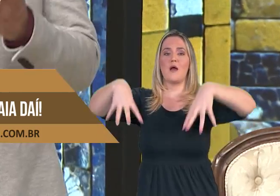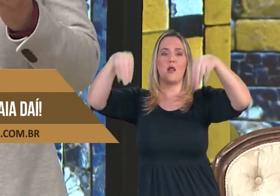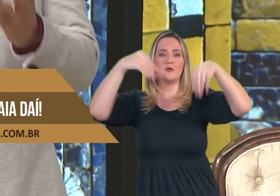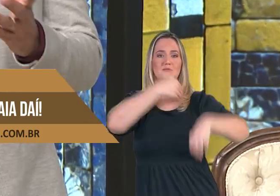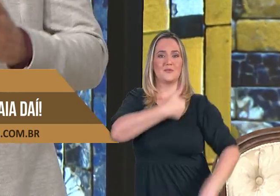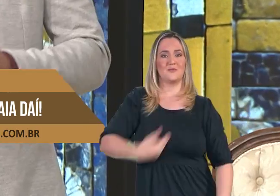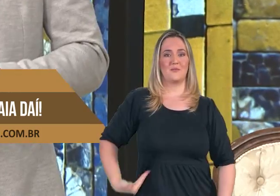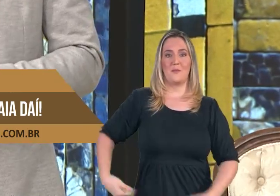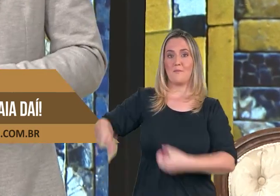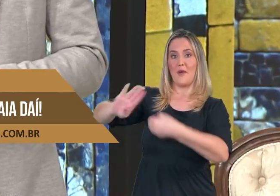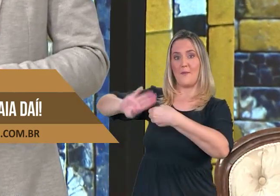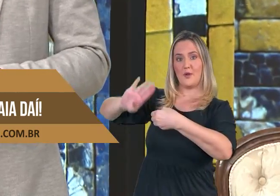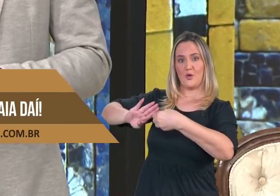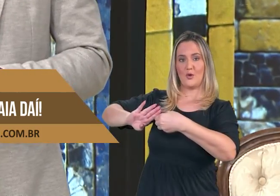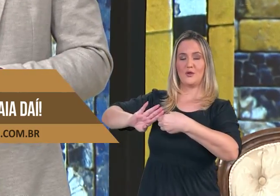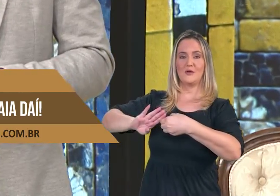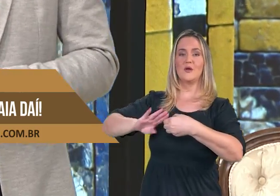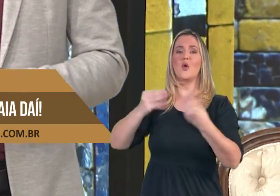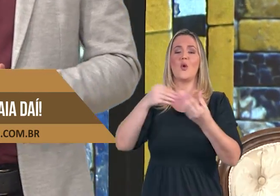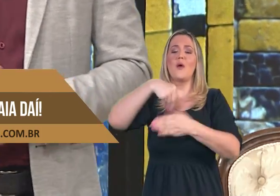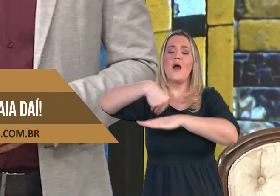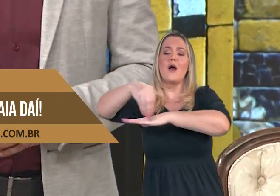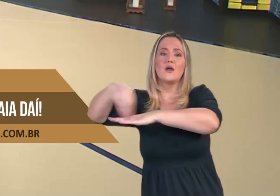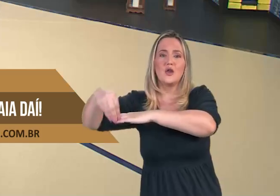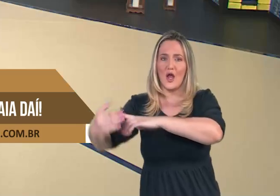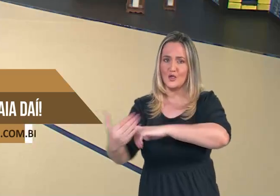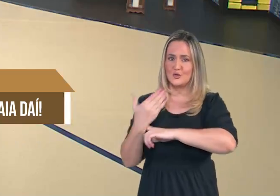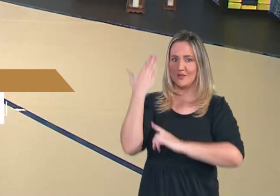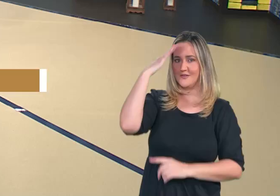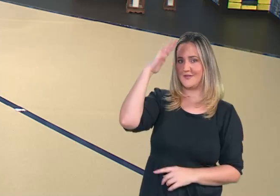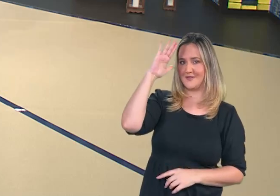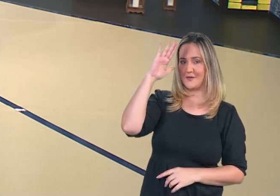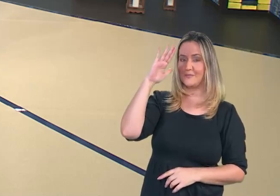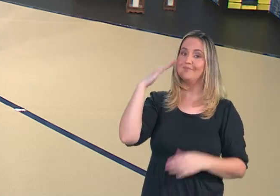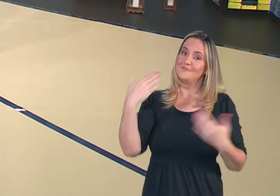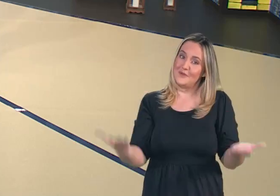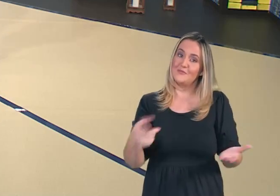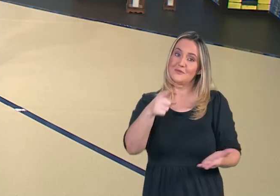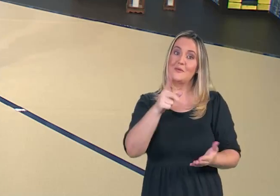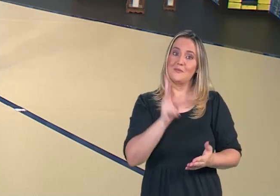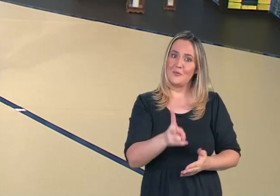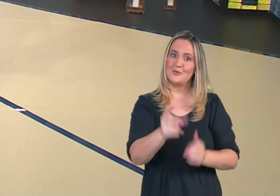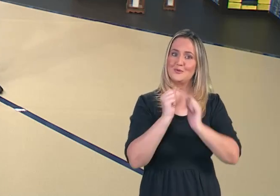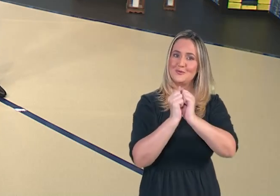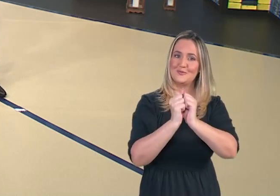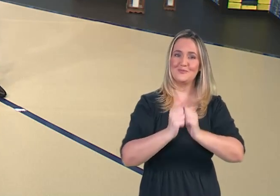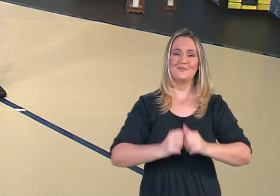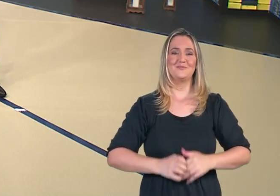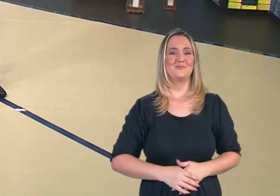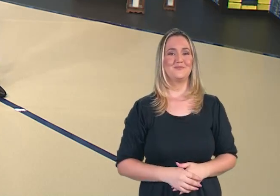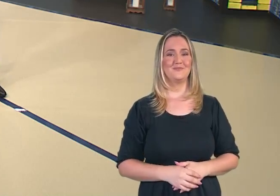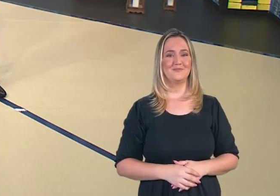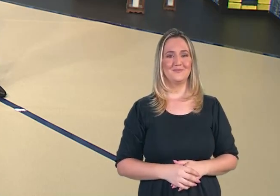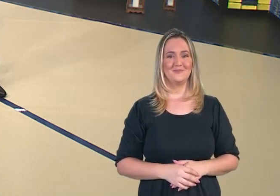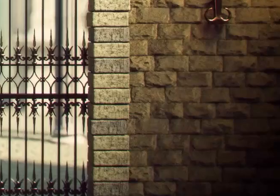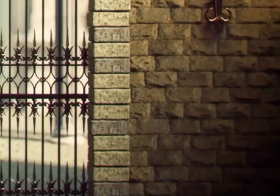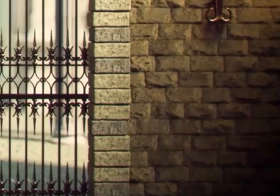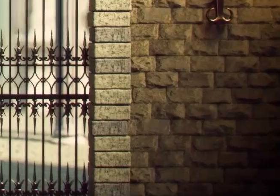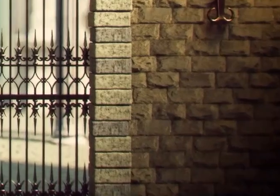Daniel, o que a arqueologia tem nos dizer a esse respeito. Portanto, não sai daí porque o Evidências está só